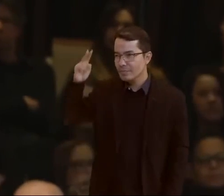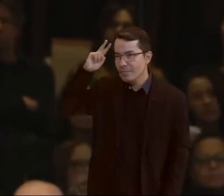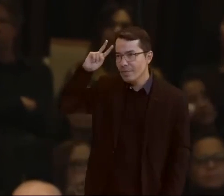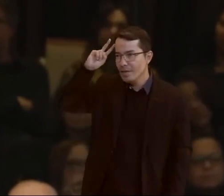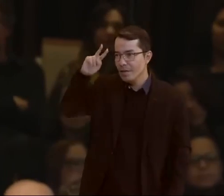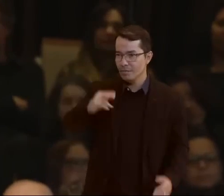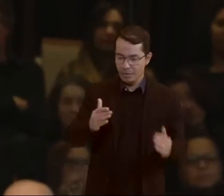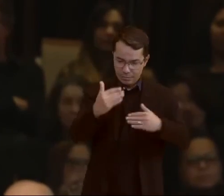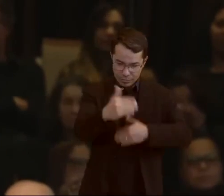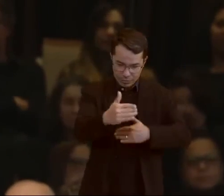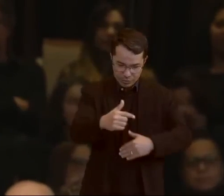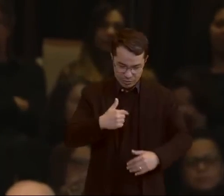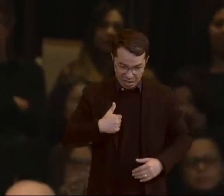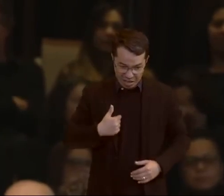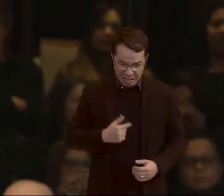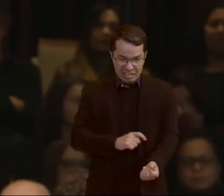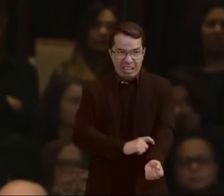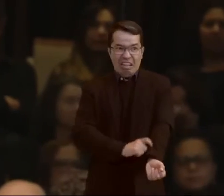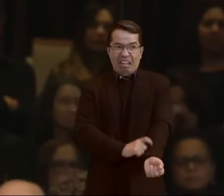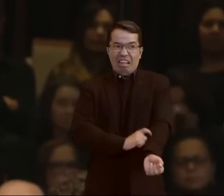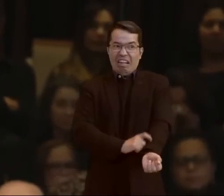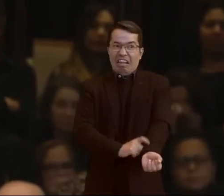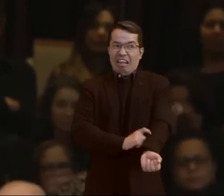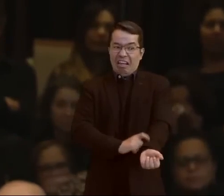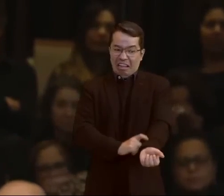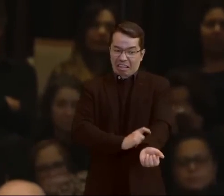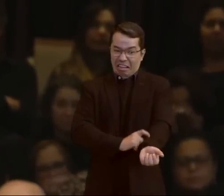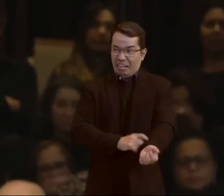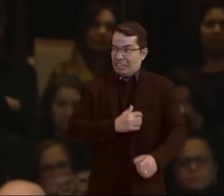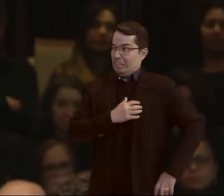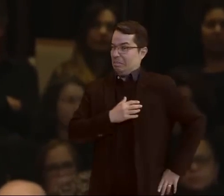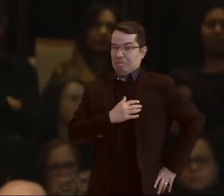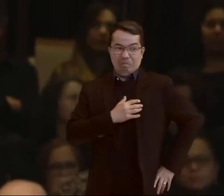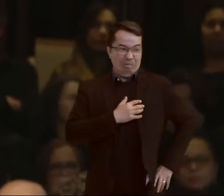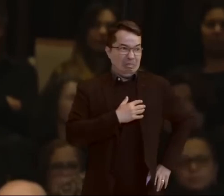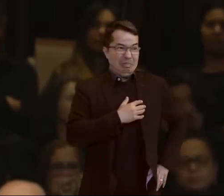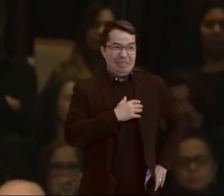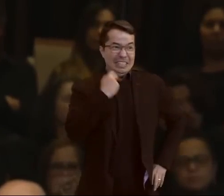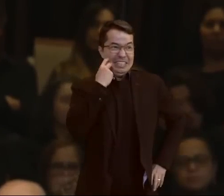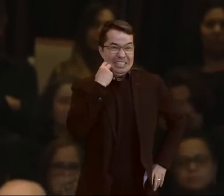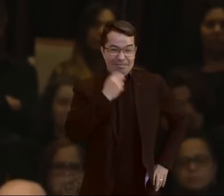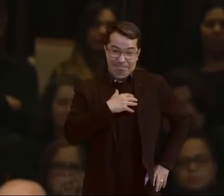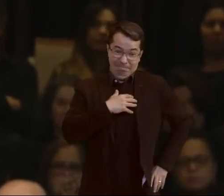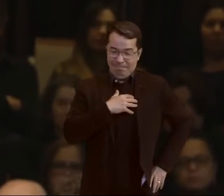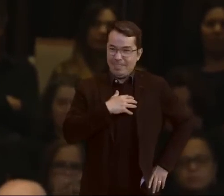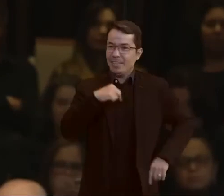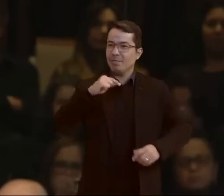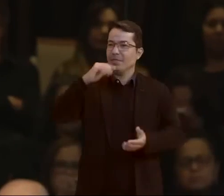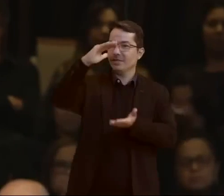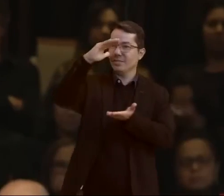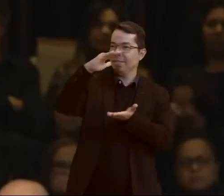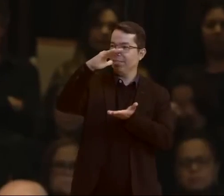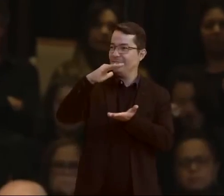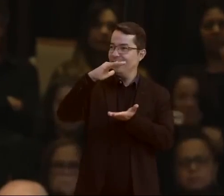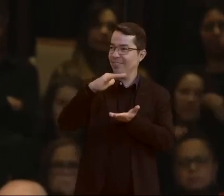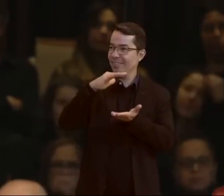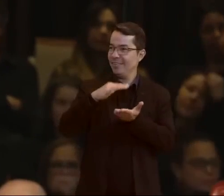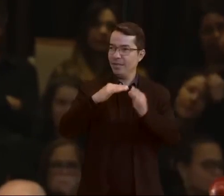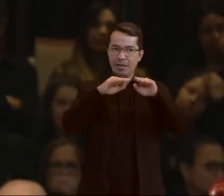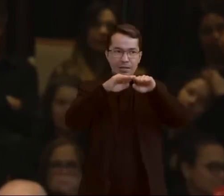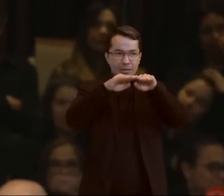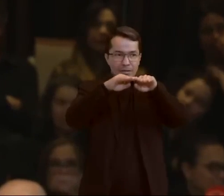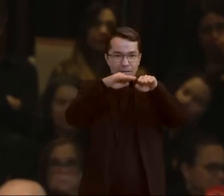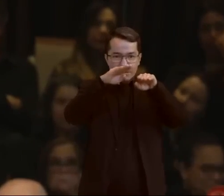colérico. Depois, a cada 10 anos, eu vou vendo que vai mudando as taxas, as medidas, e vai se equalizando a